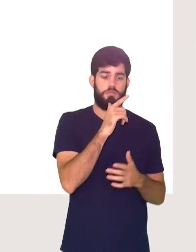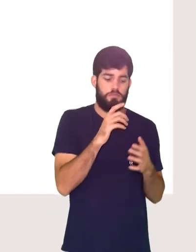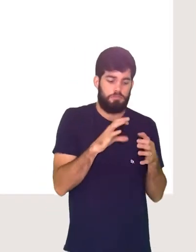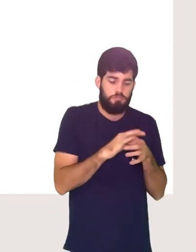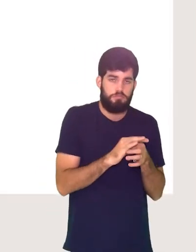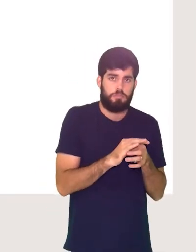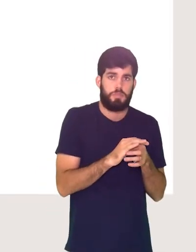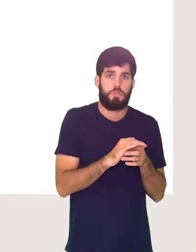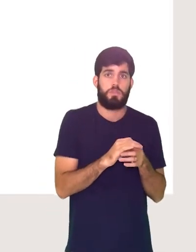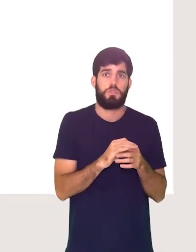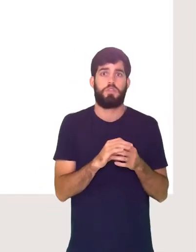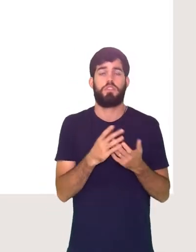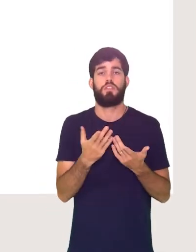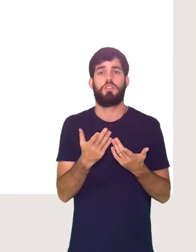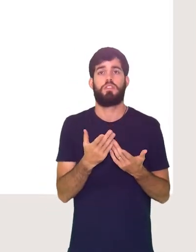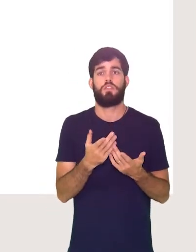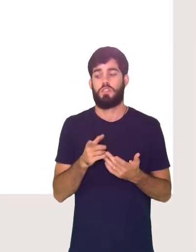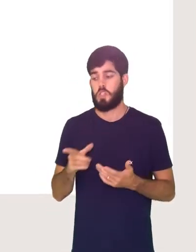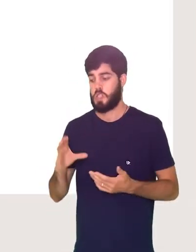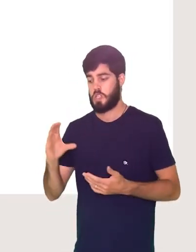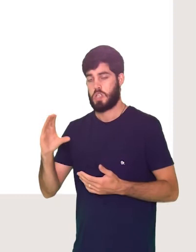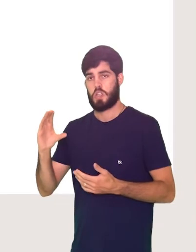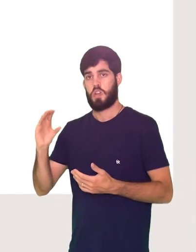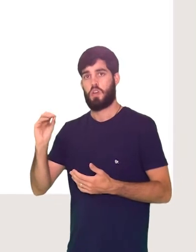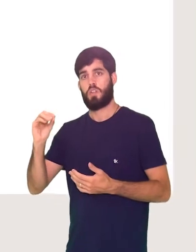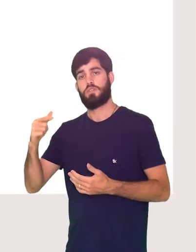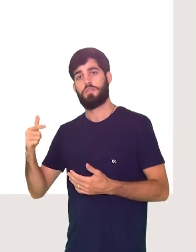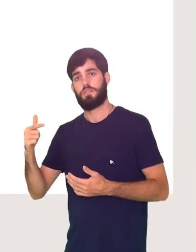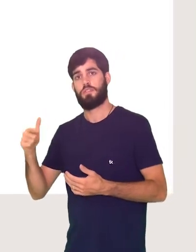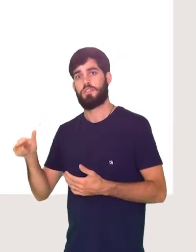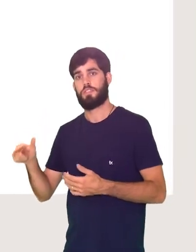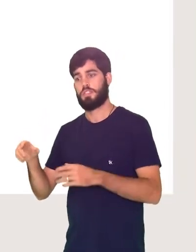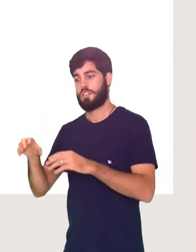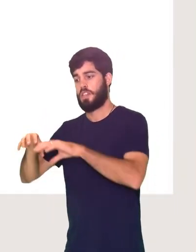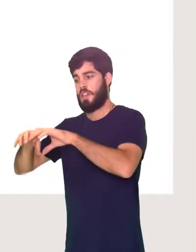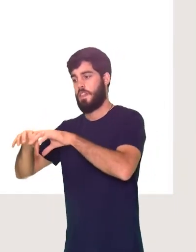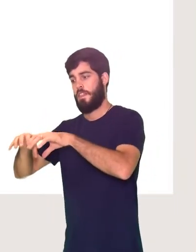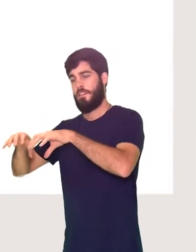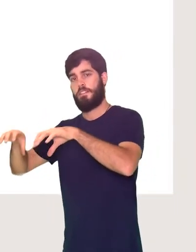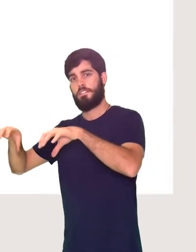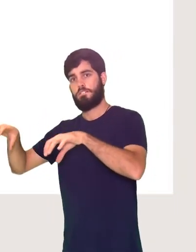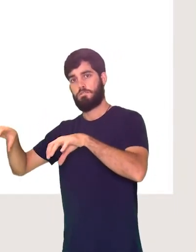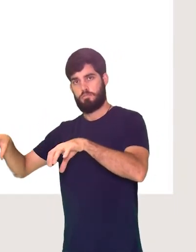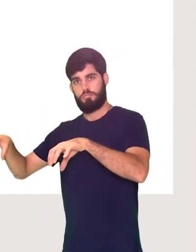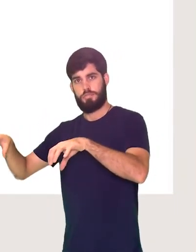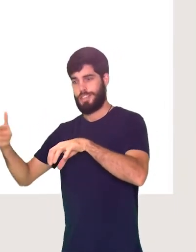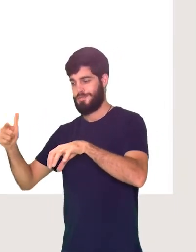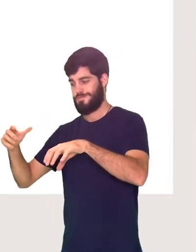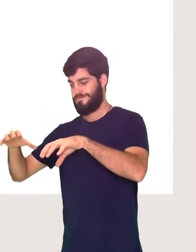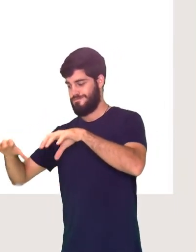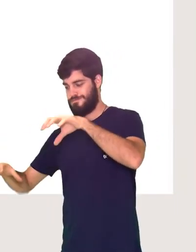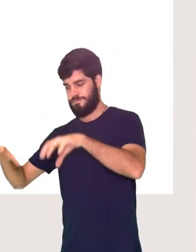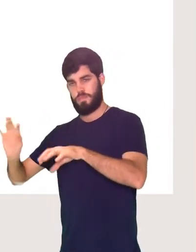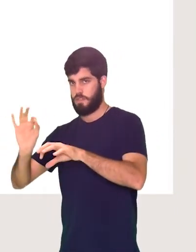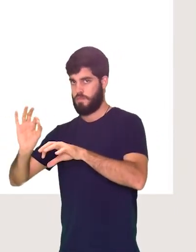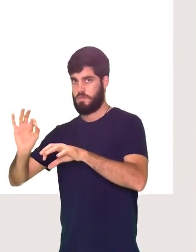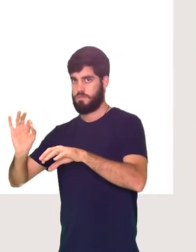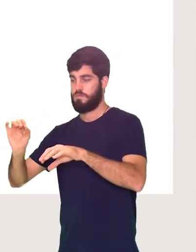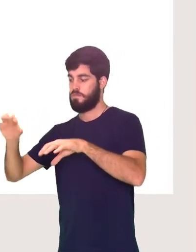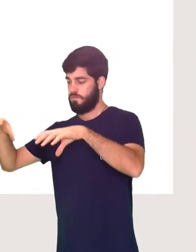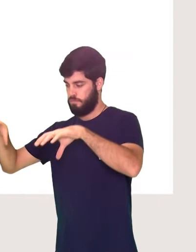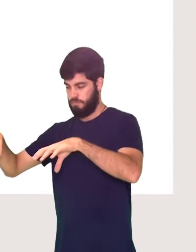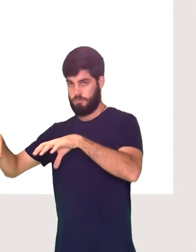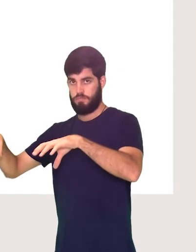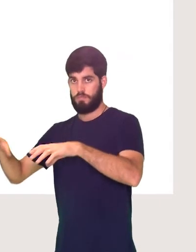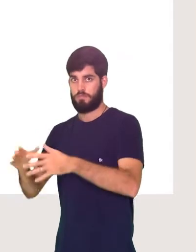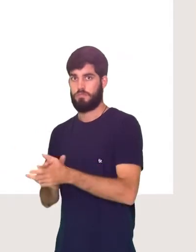ligações de hidrogênio, enquanto que o CO2 ele é apolar e as moléculas estão próximas por fracas